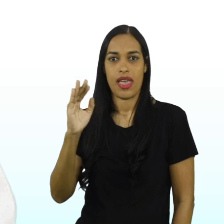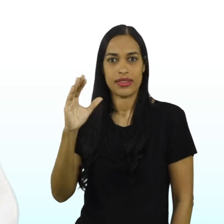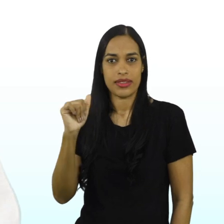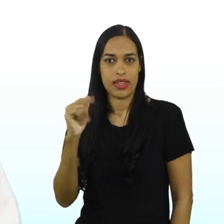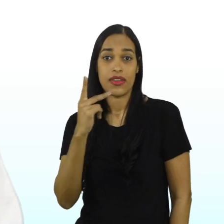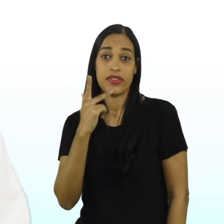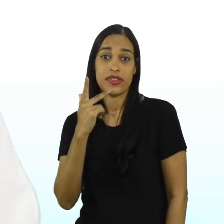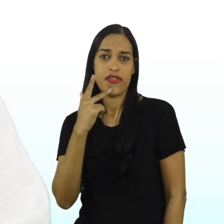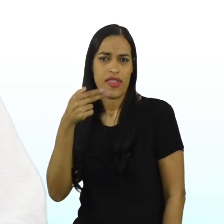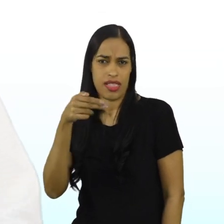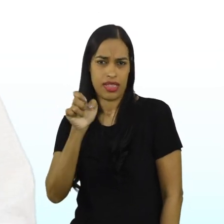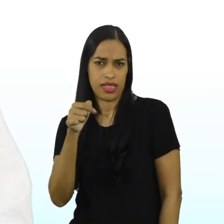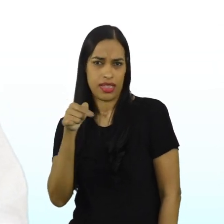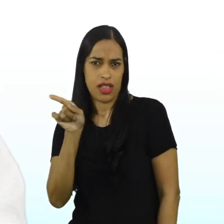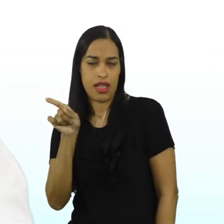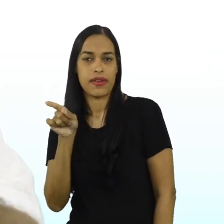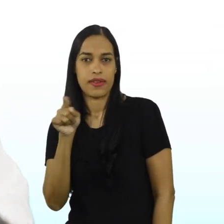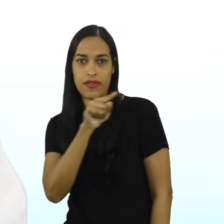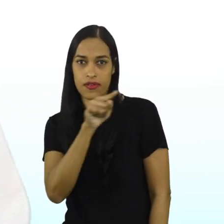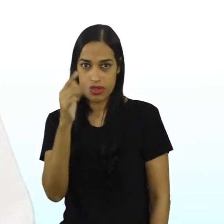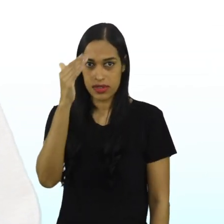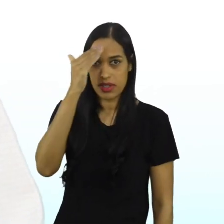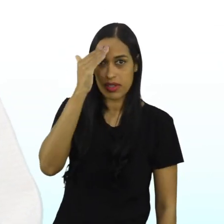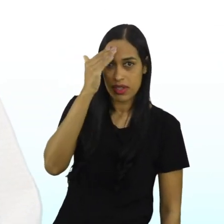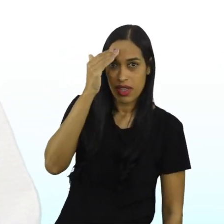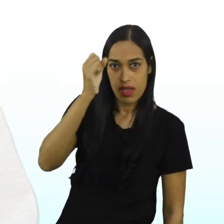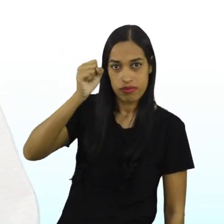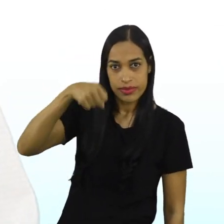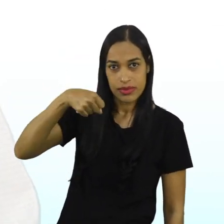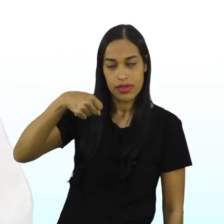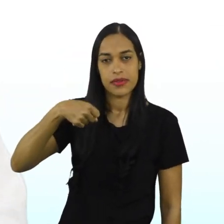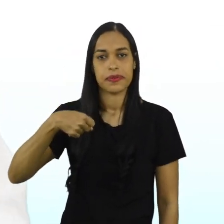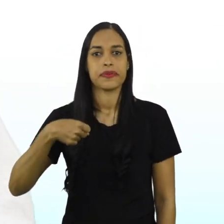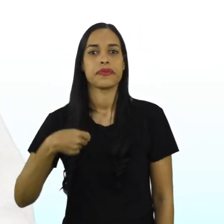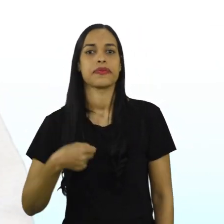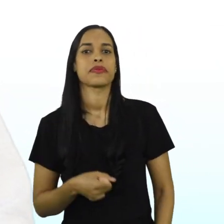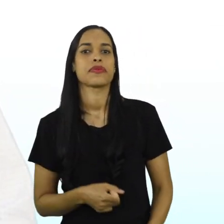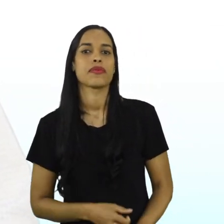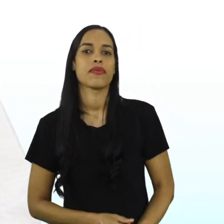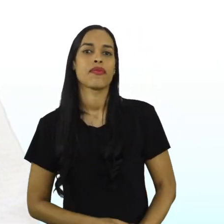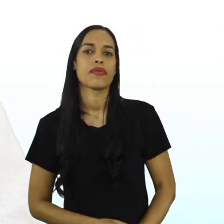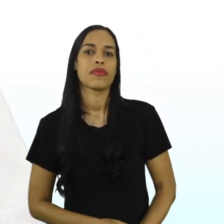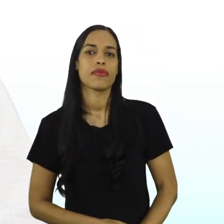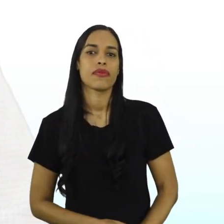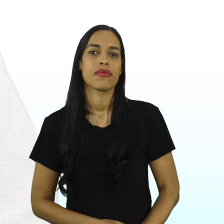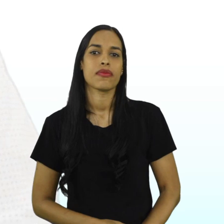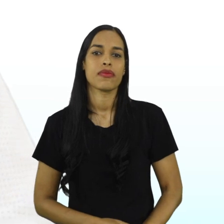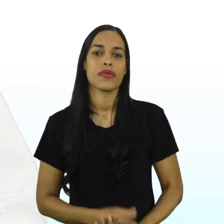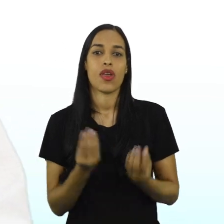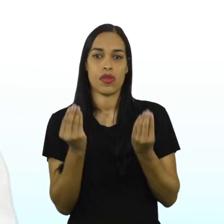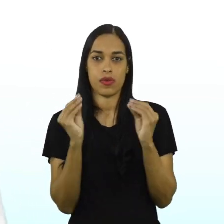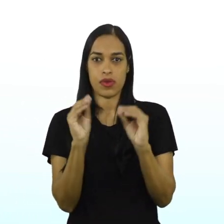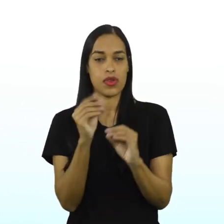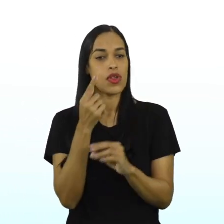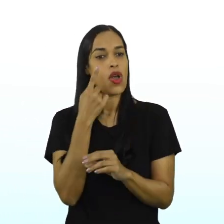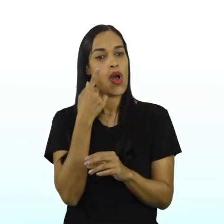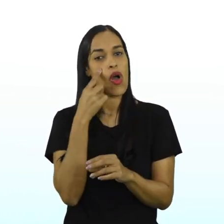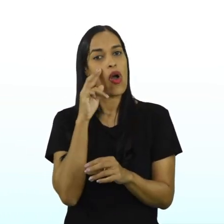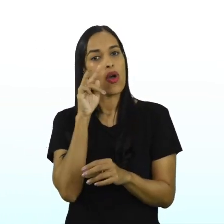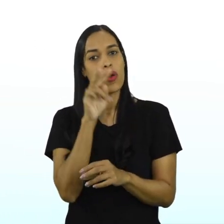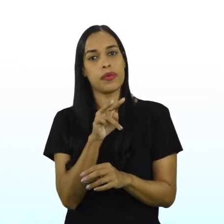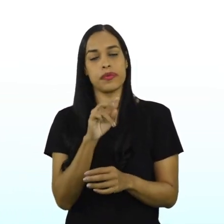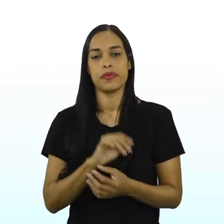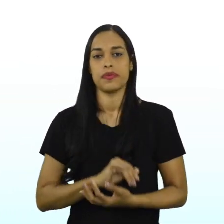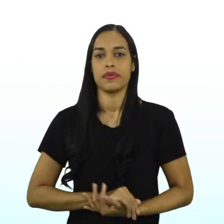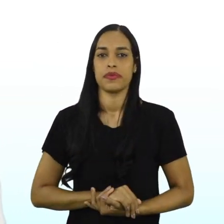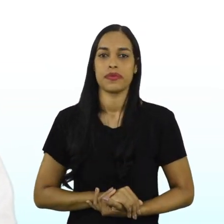você diz né, é a mesma coisa que você está dizendo. Você está entendendo? Você entendeu? Dá uma olhada lá. Eu coloquei, ó,